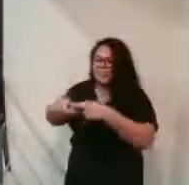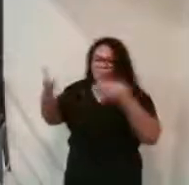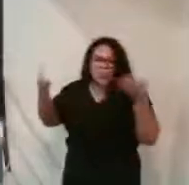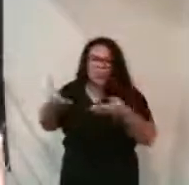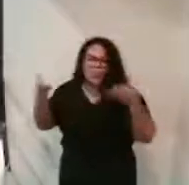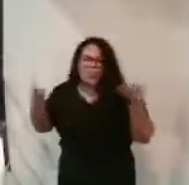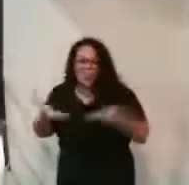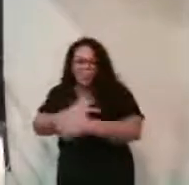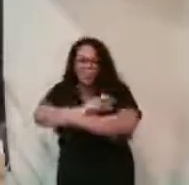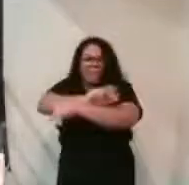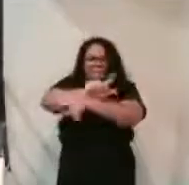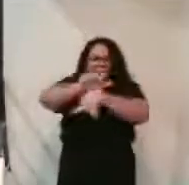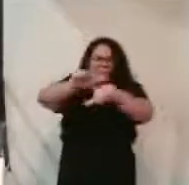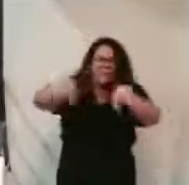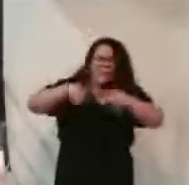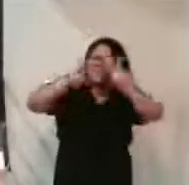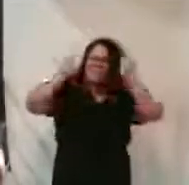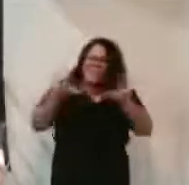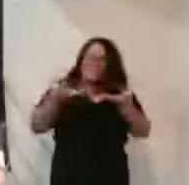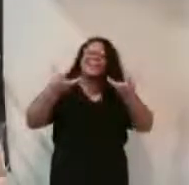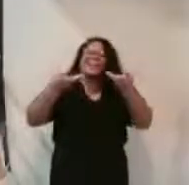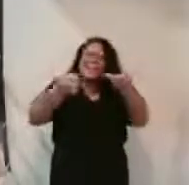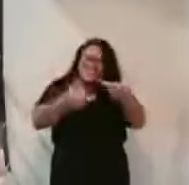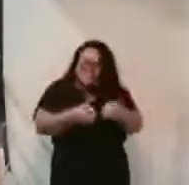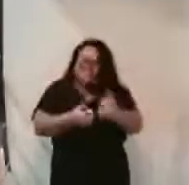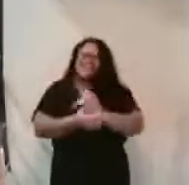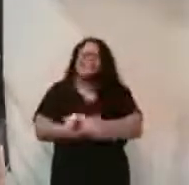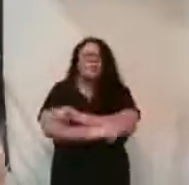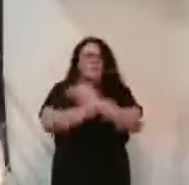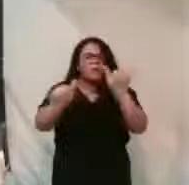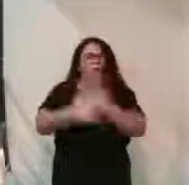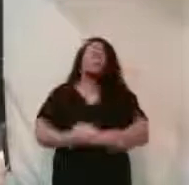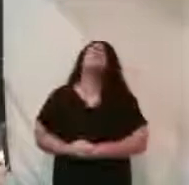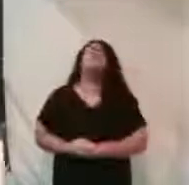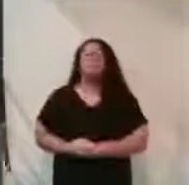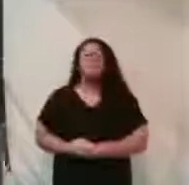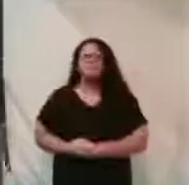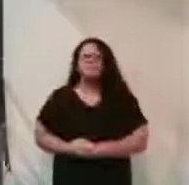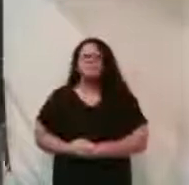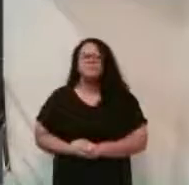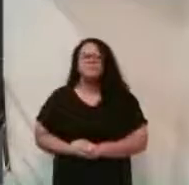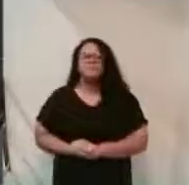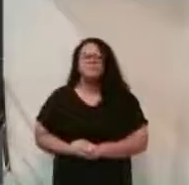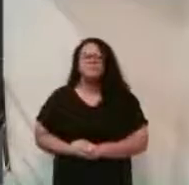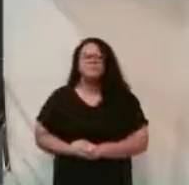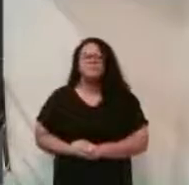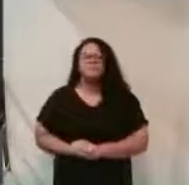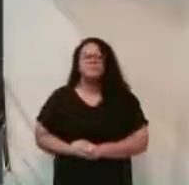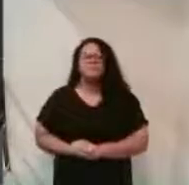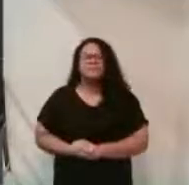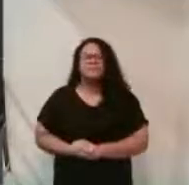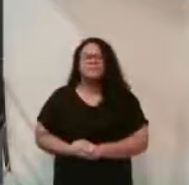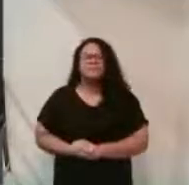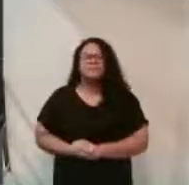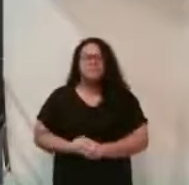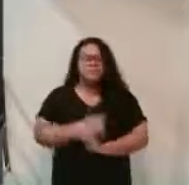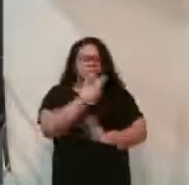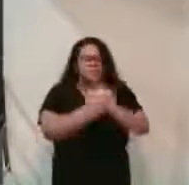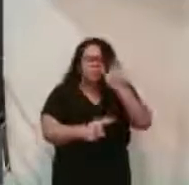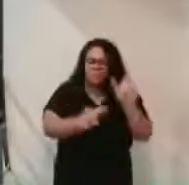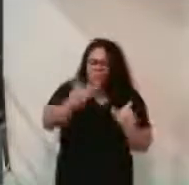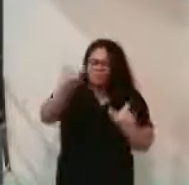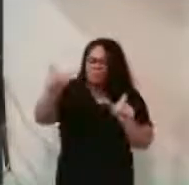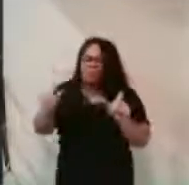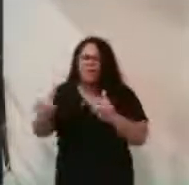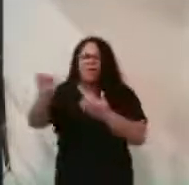que tenho certeza que eles têm para nos falar. Doutor Eduardo Elvino, da CPRH, doutor Edilson,